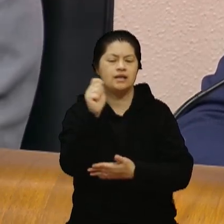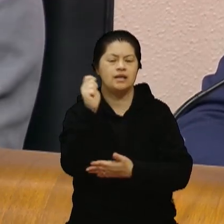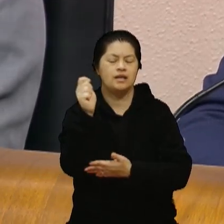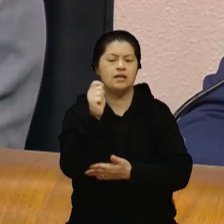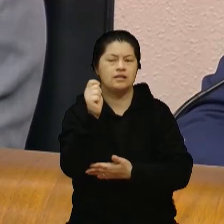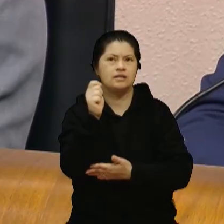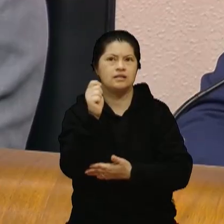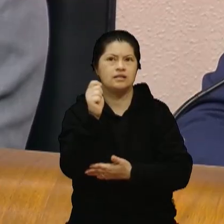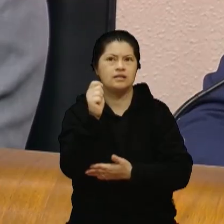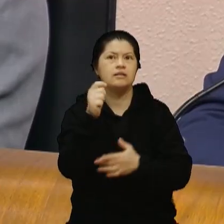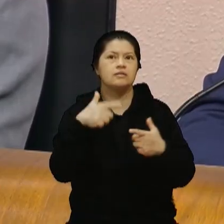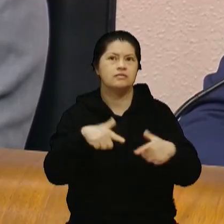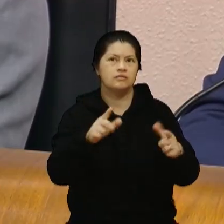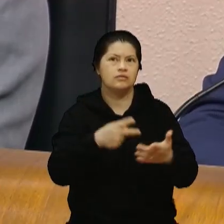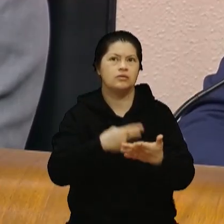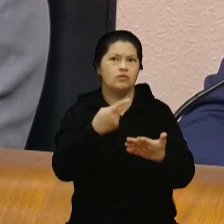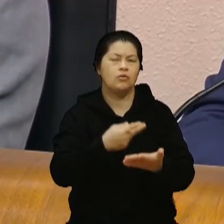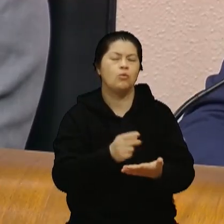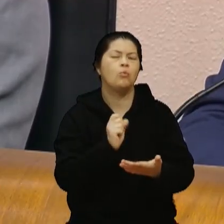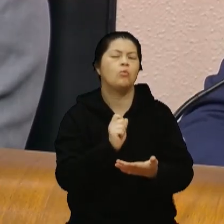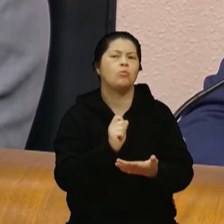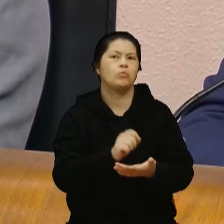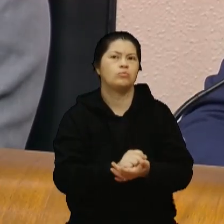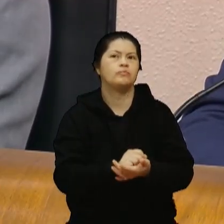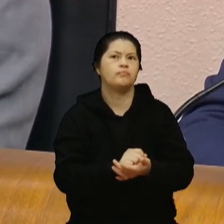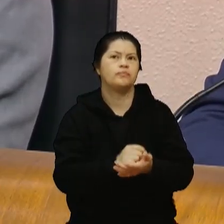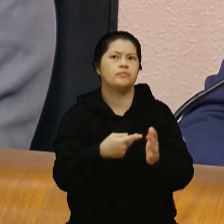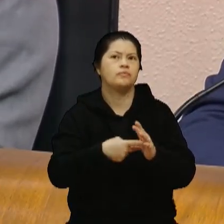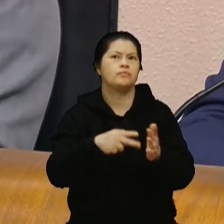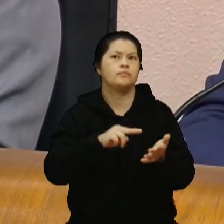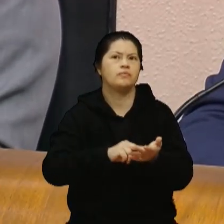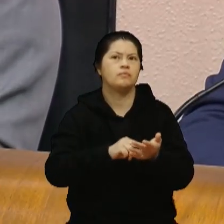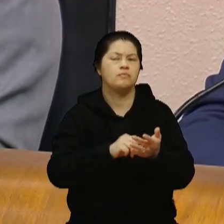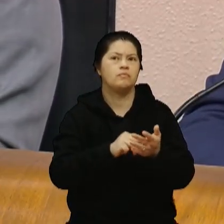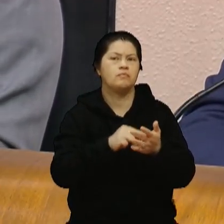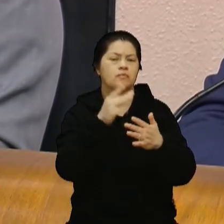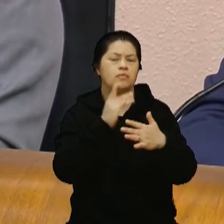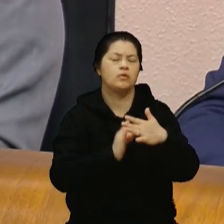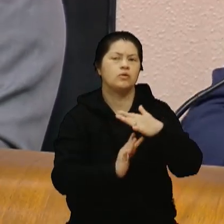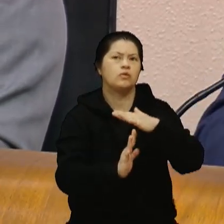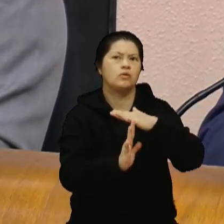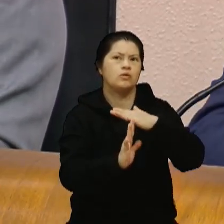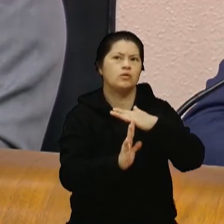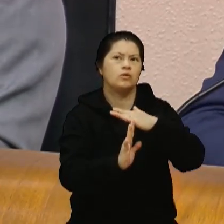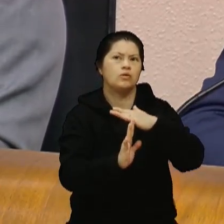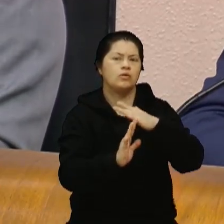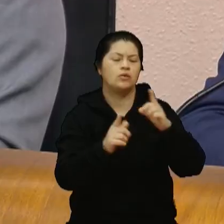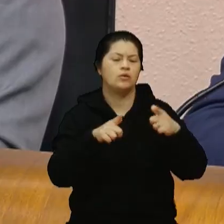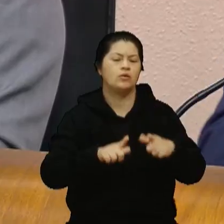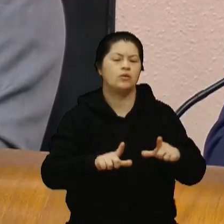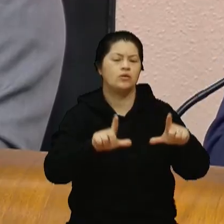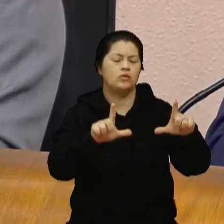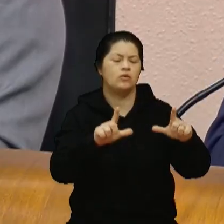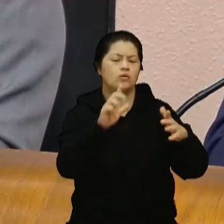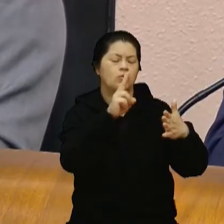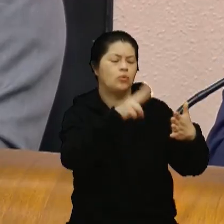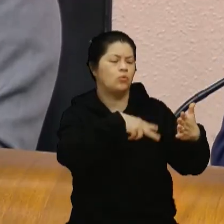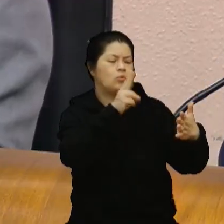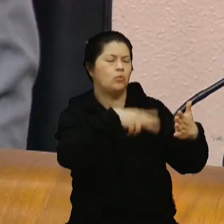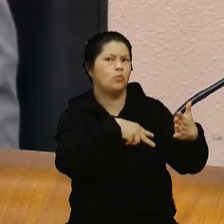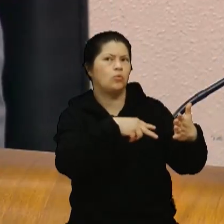prêmio corresponde a um troféu que simboliza o Monumento Nacional e Imigrante e um diploma com o seguinte